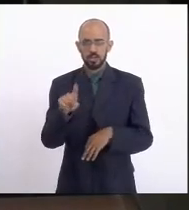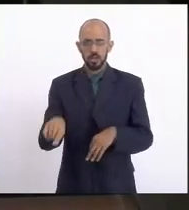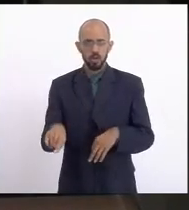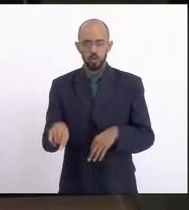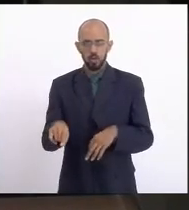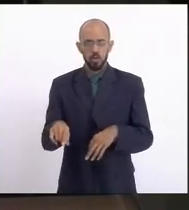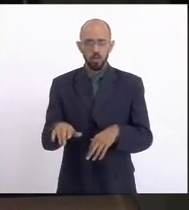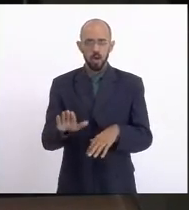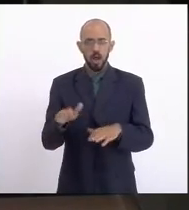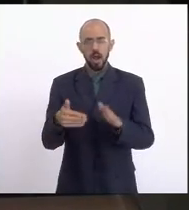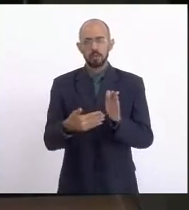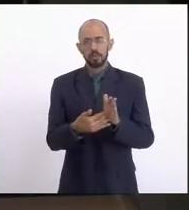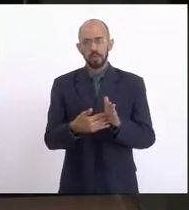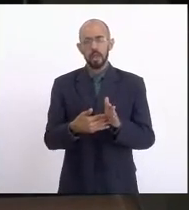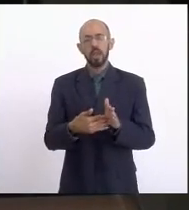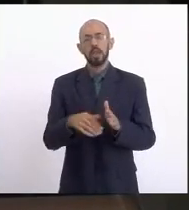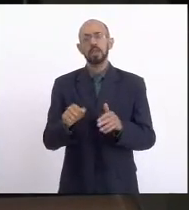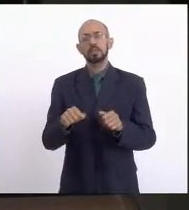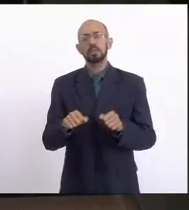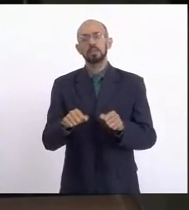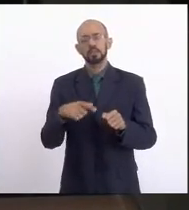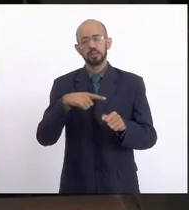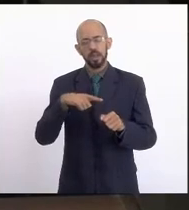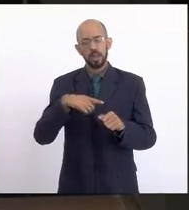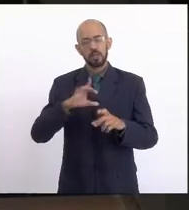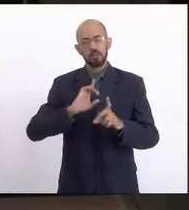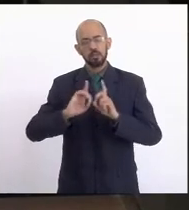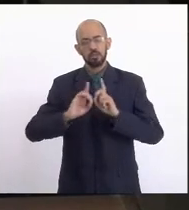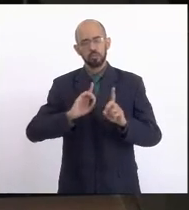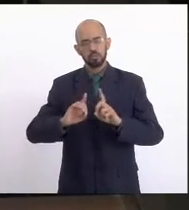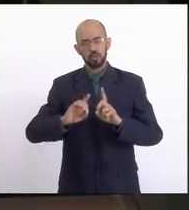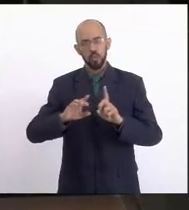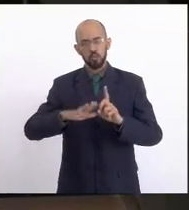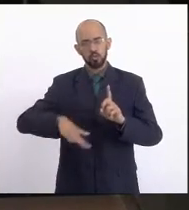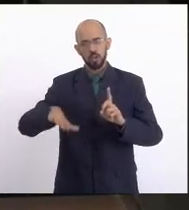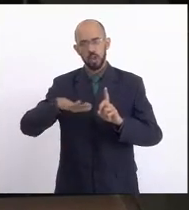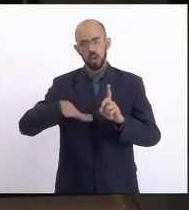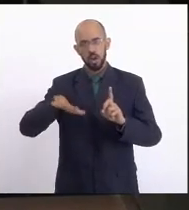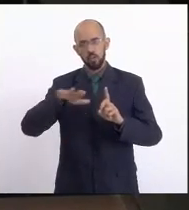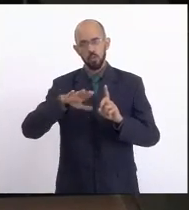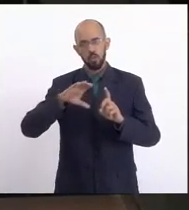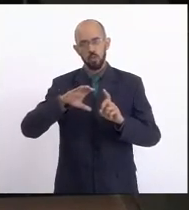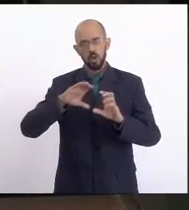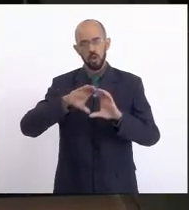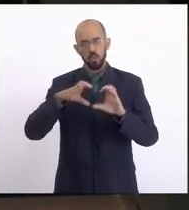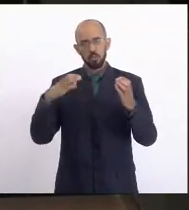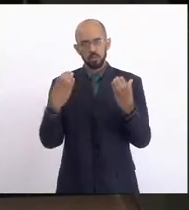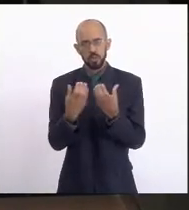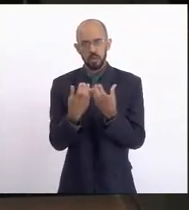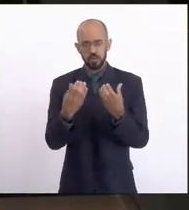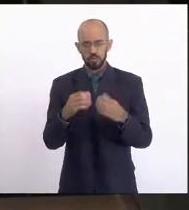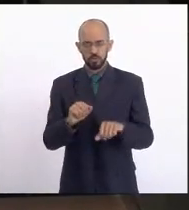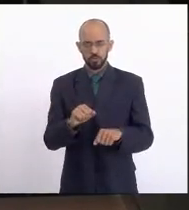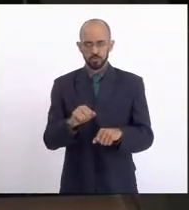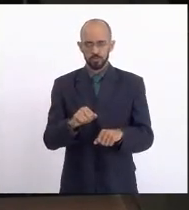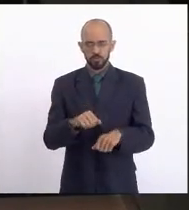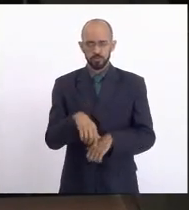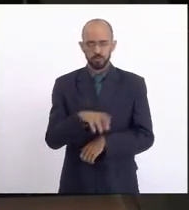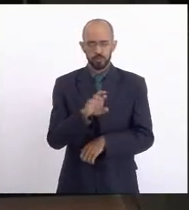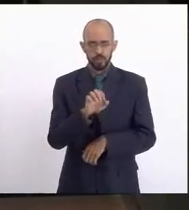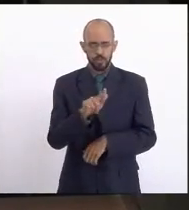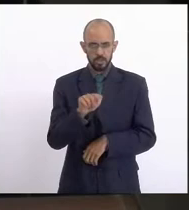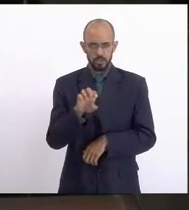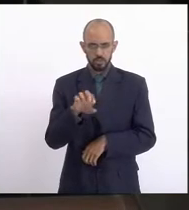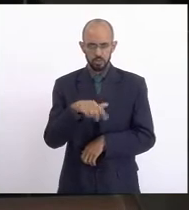Nunes, até que haja uma ampla discussão e um amplo debate com a comunidade implicada. A região metropolitana, onde se